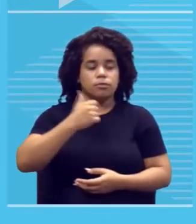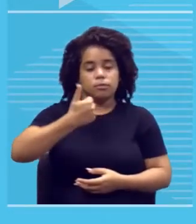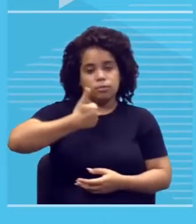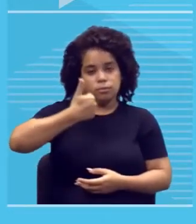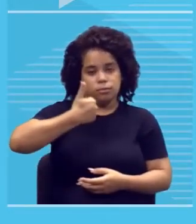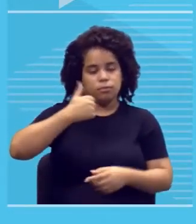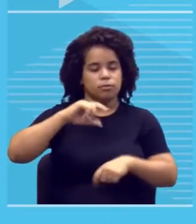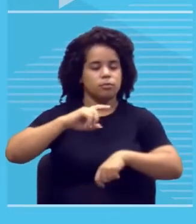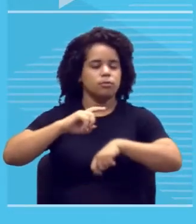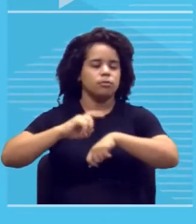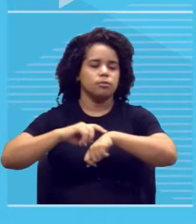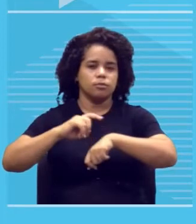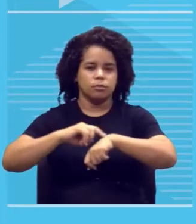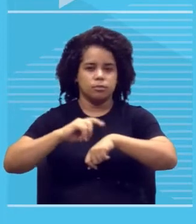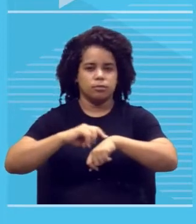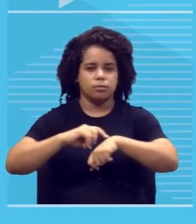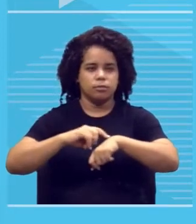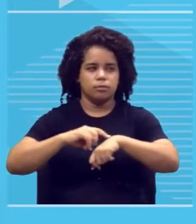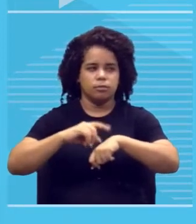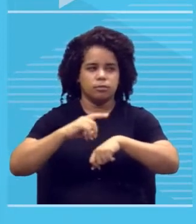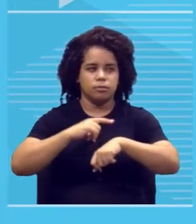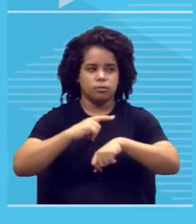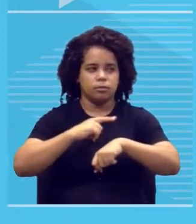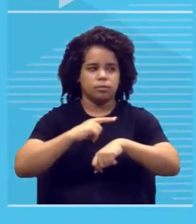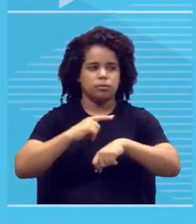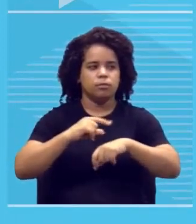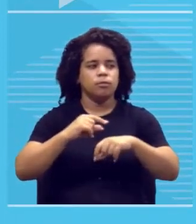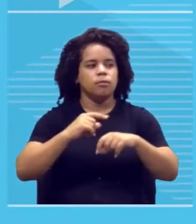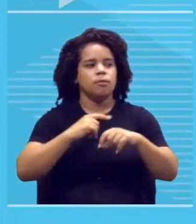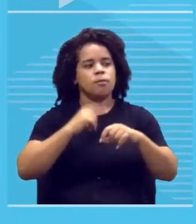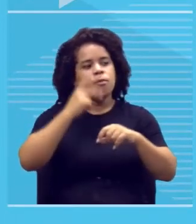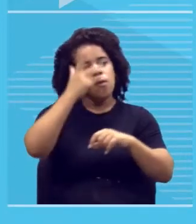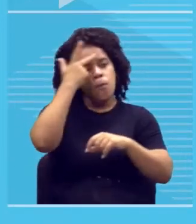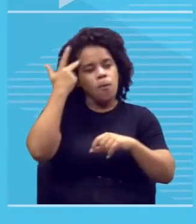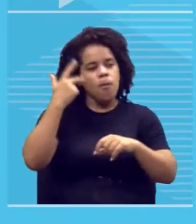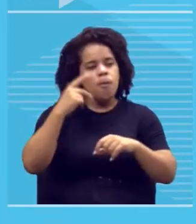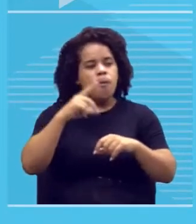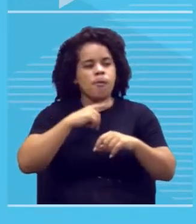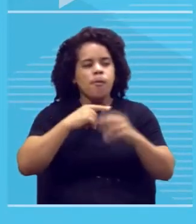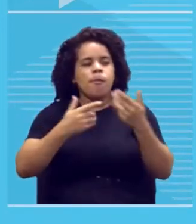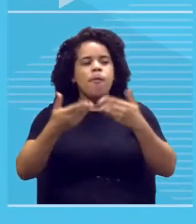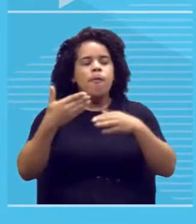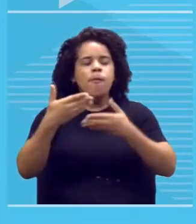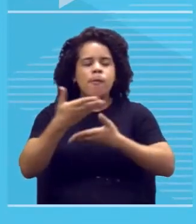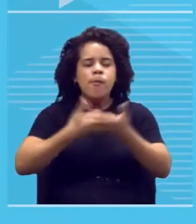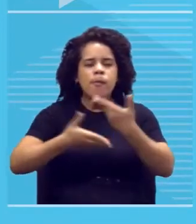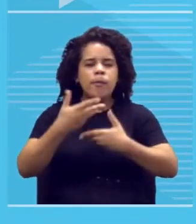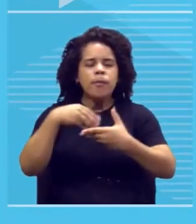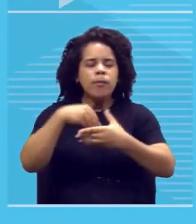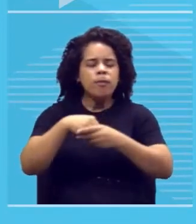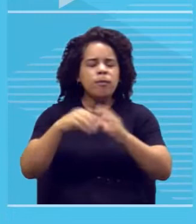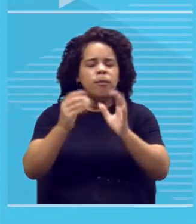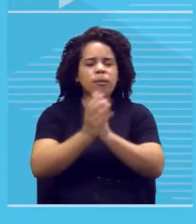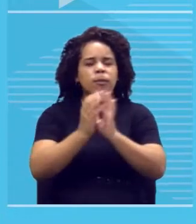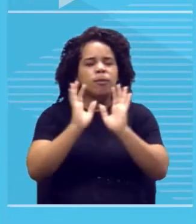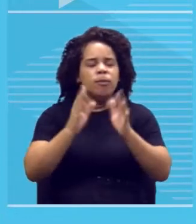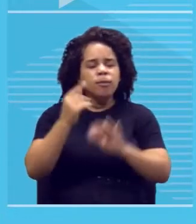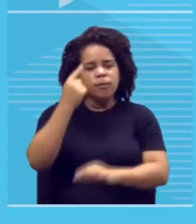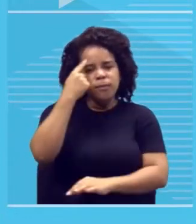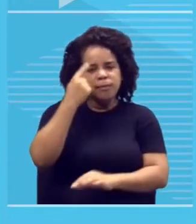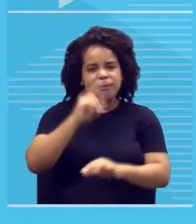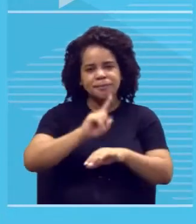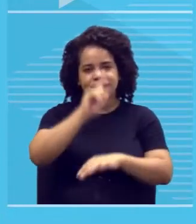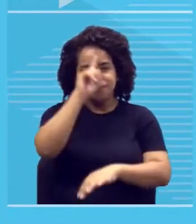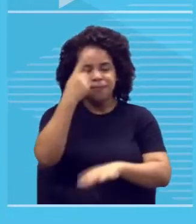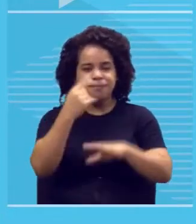aqui a criatura envolvida no finalzinho do processo já tivesse agido